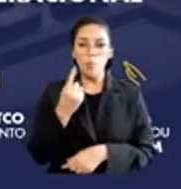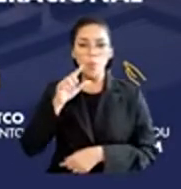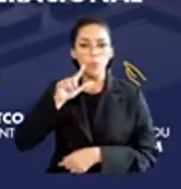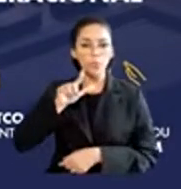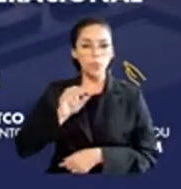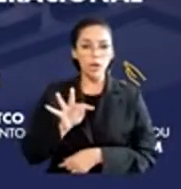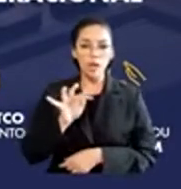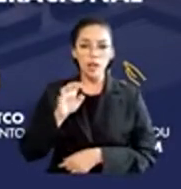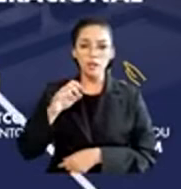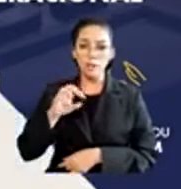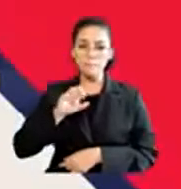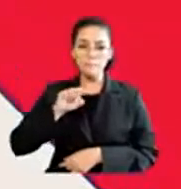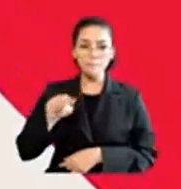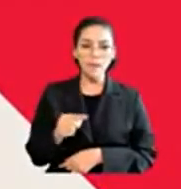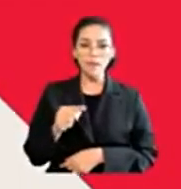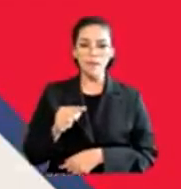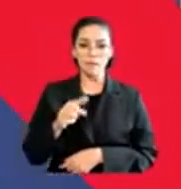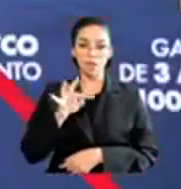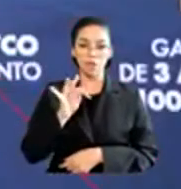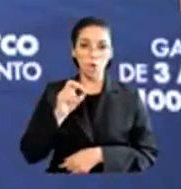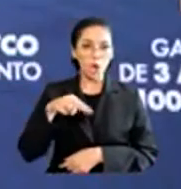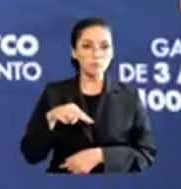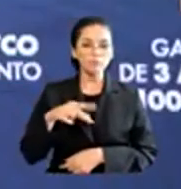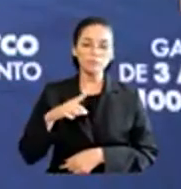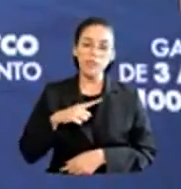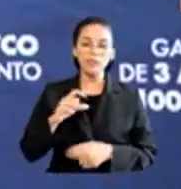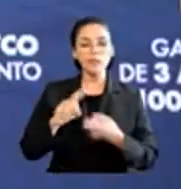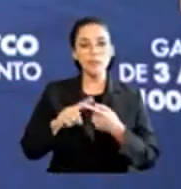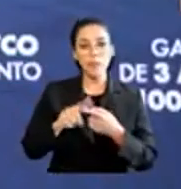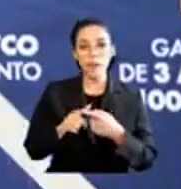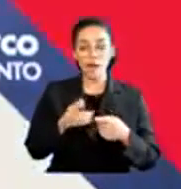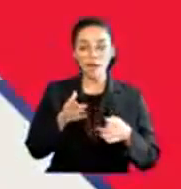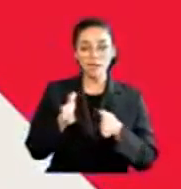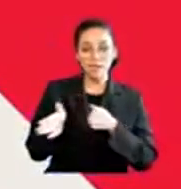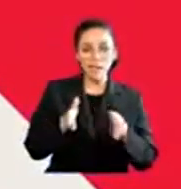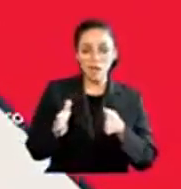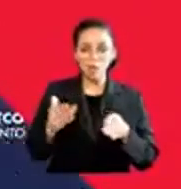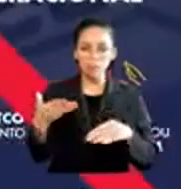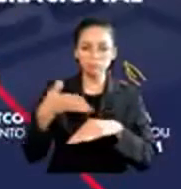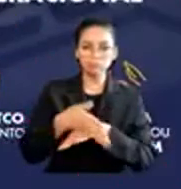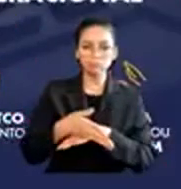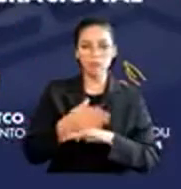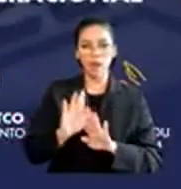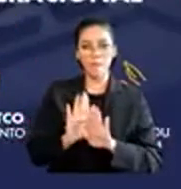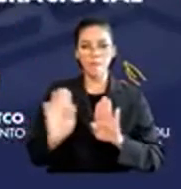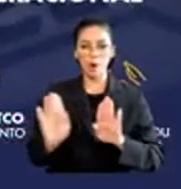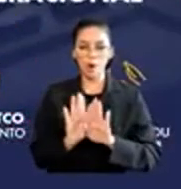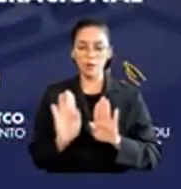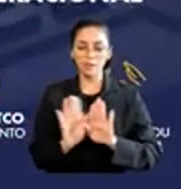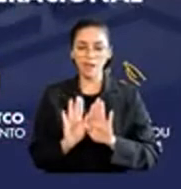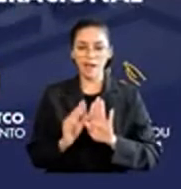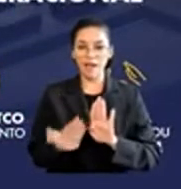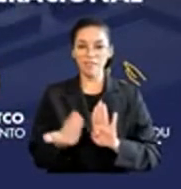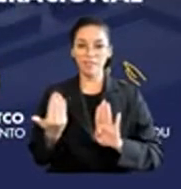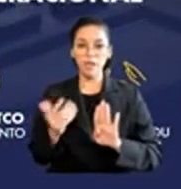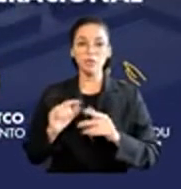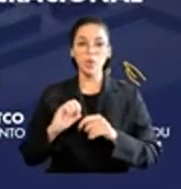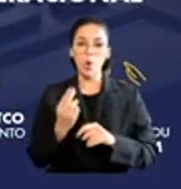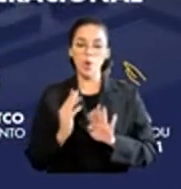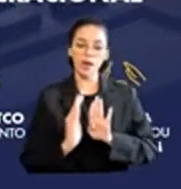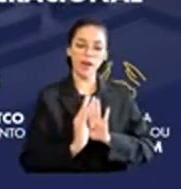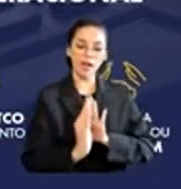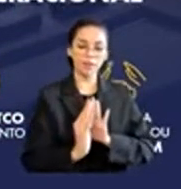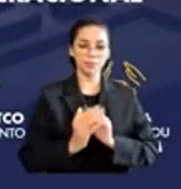carga, tanto pela porta traseira quanto por uma porta lateral deslizante. Alta performance. O Scudo vem com